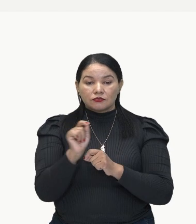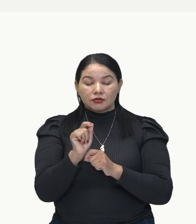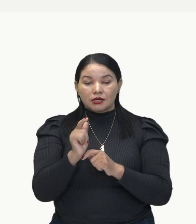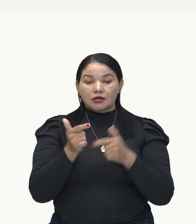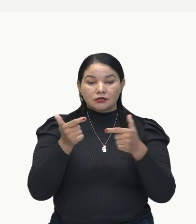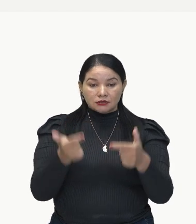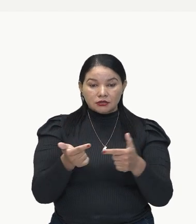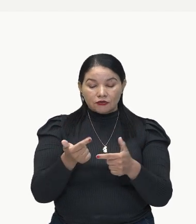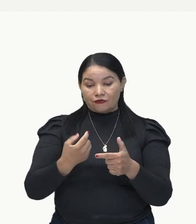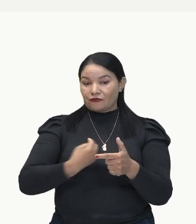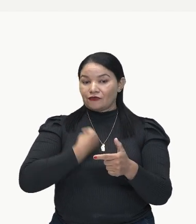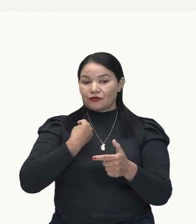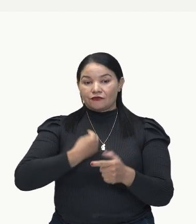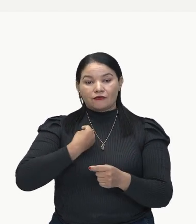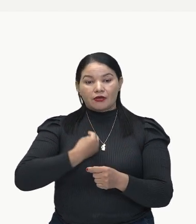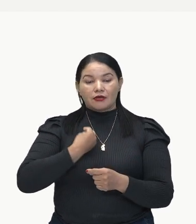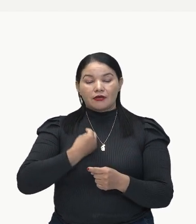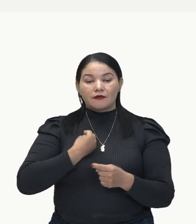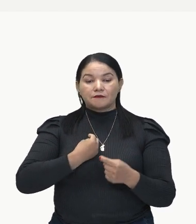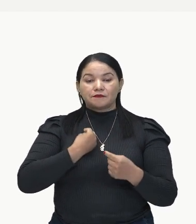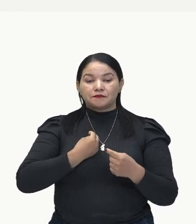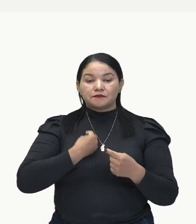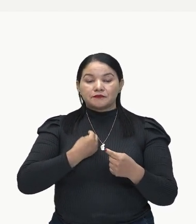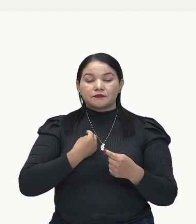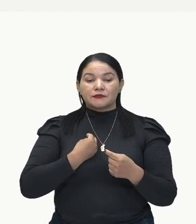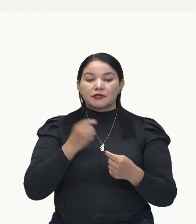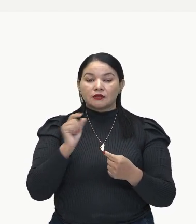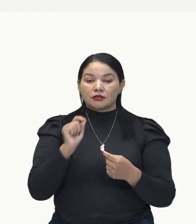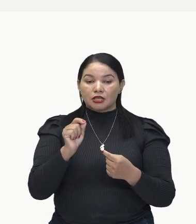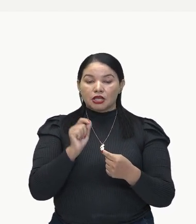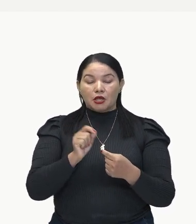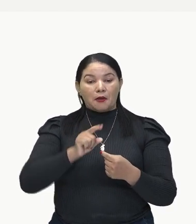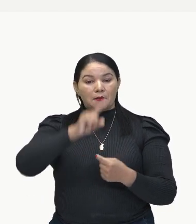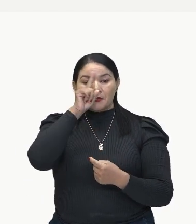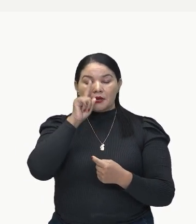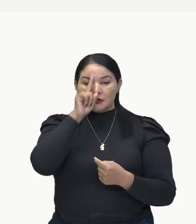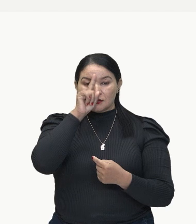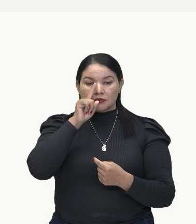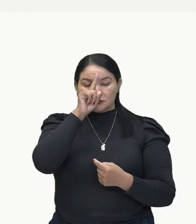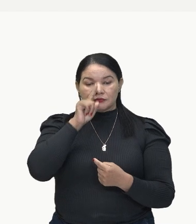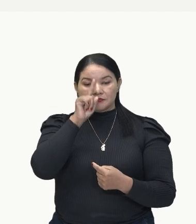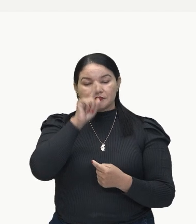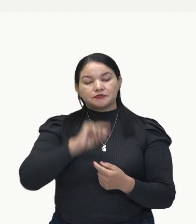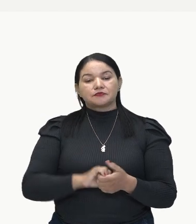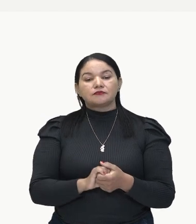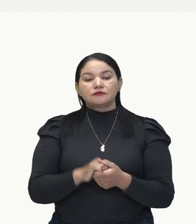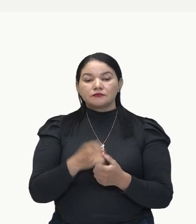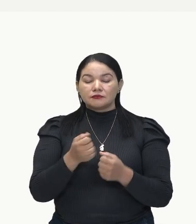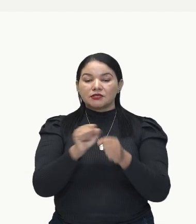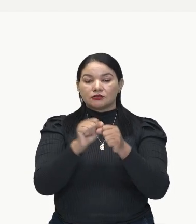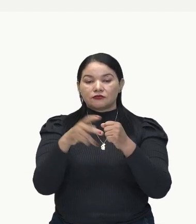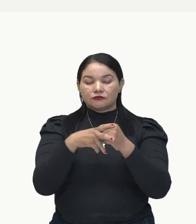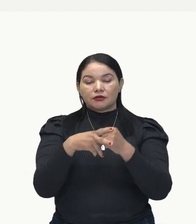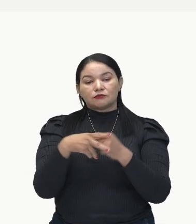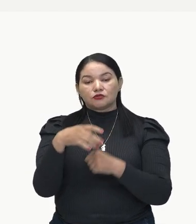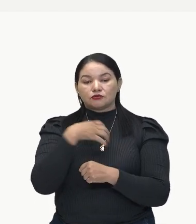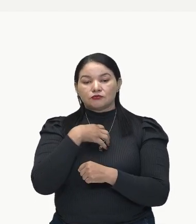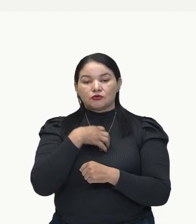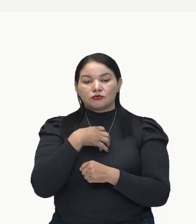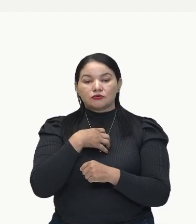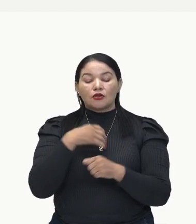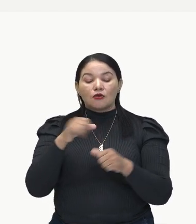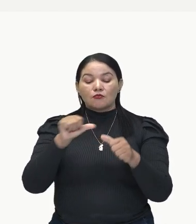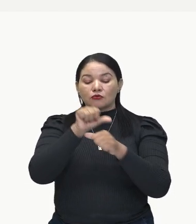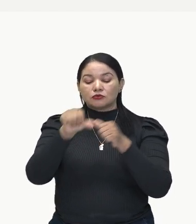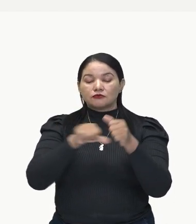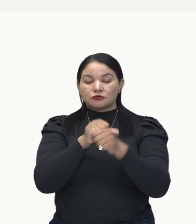viver, ela é de uma forma perigosa. O modo, perigosamente, um advérbio de modo. Eu estou modificando o verbo